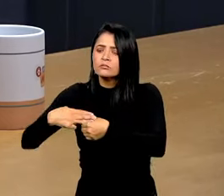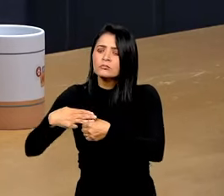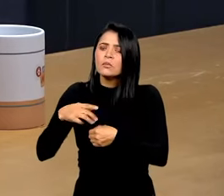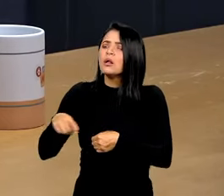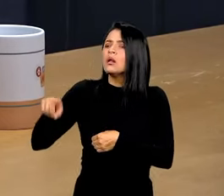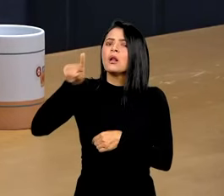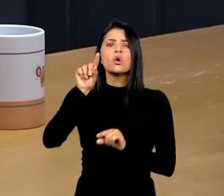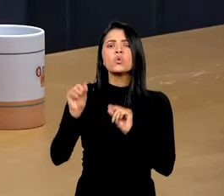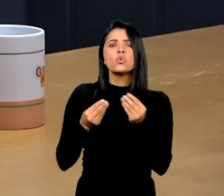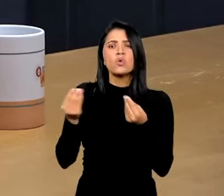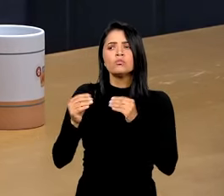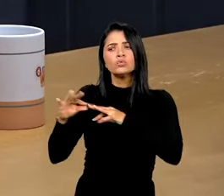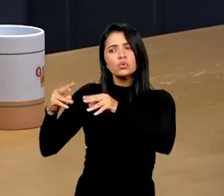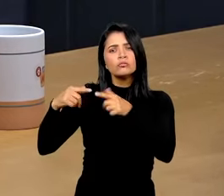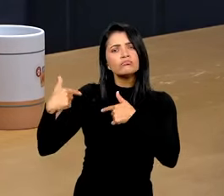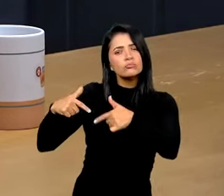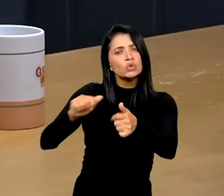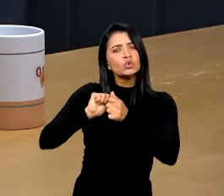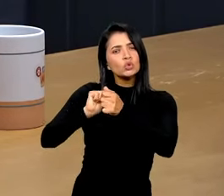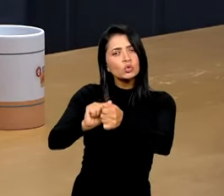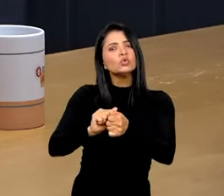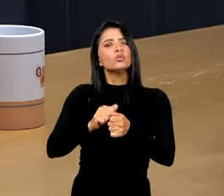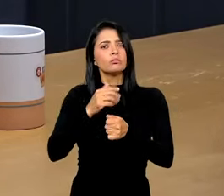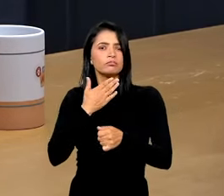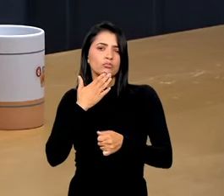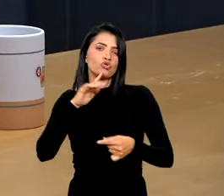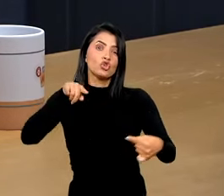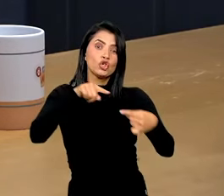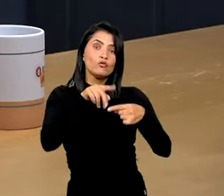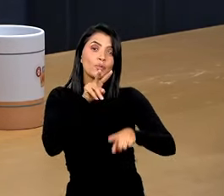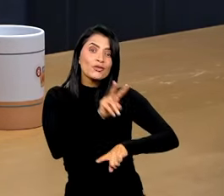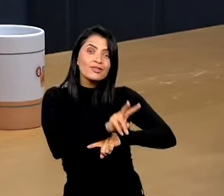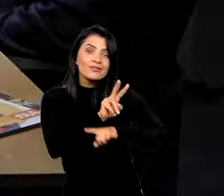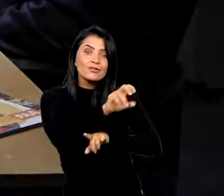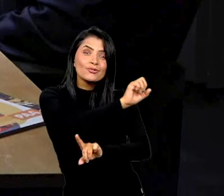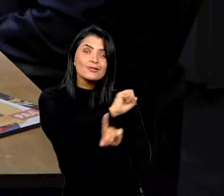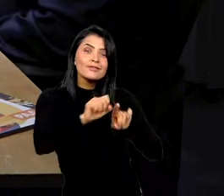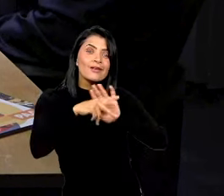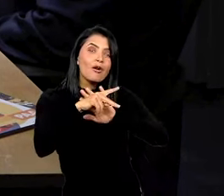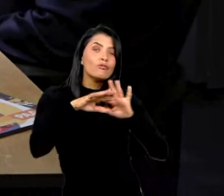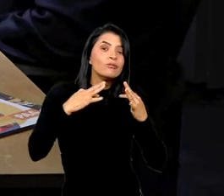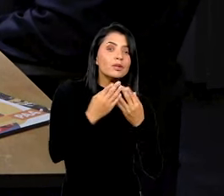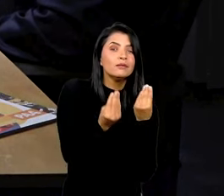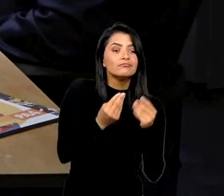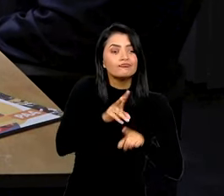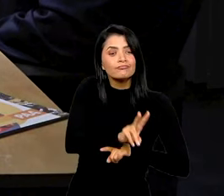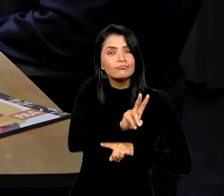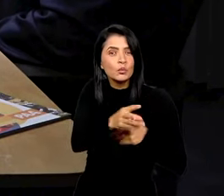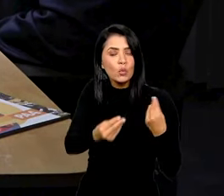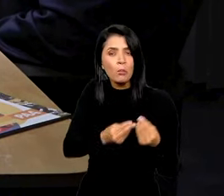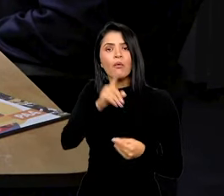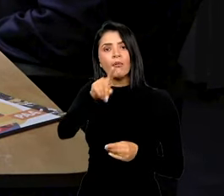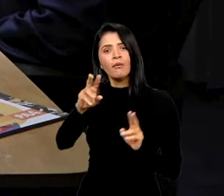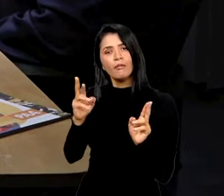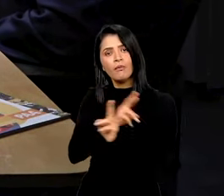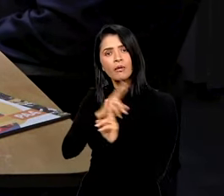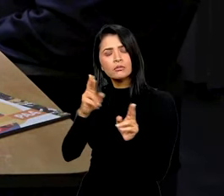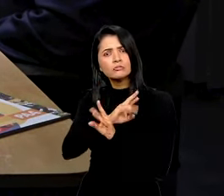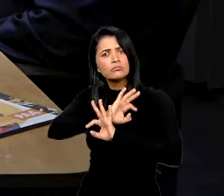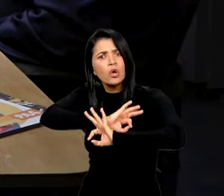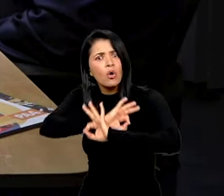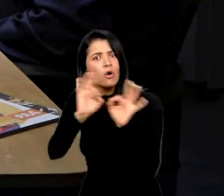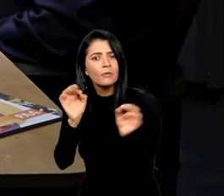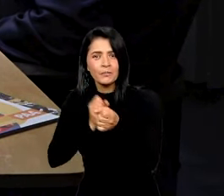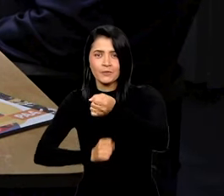sentido de todo mundo trabalhar junto para a proteção social das famílias? Olha, é uma relação muito construtiva. Ano passado, o